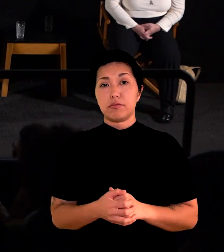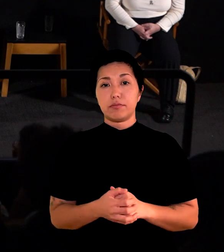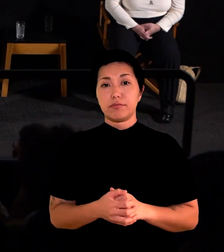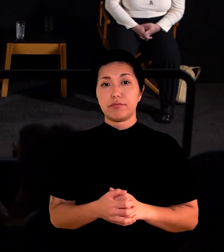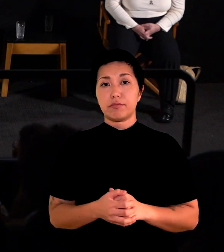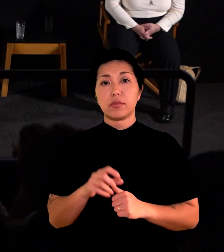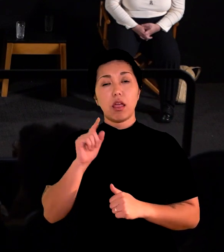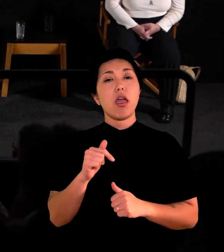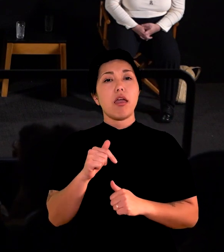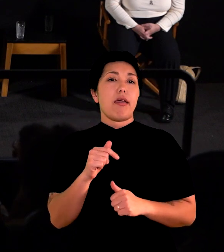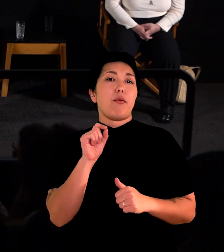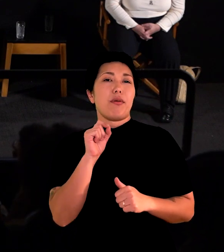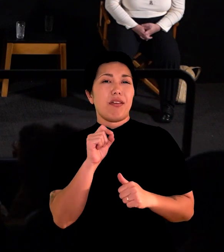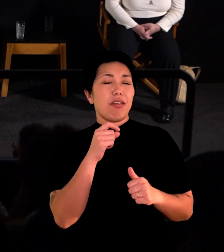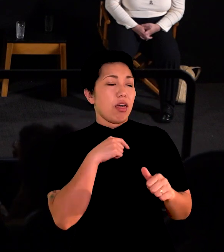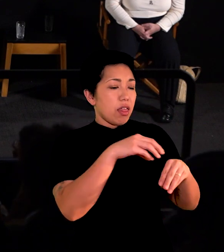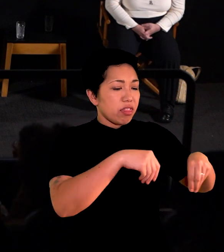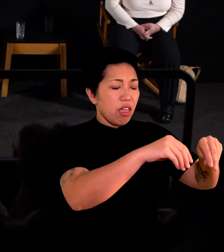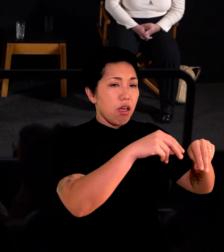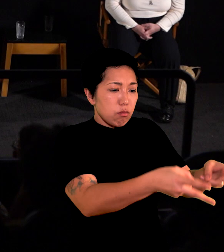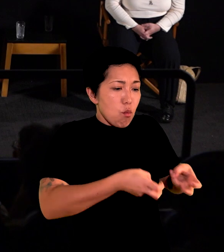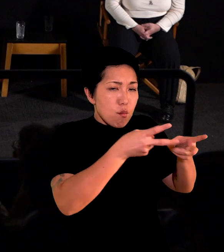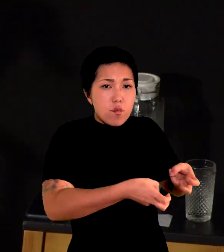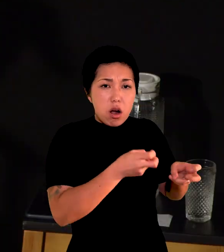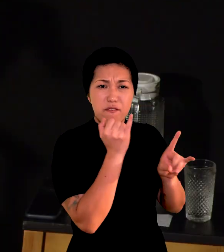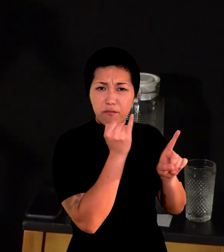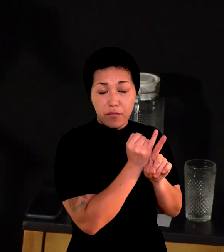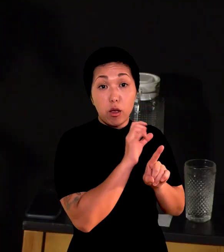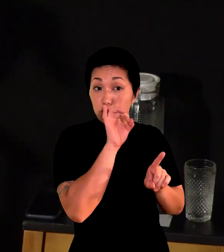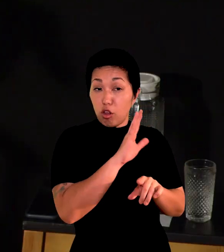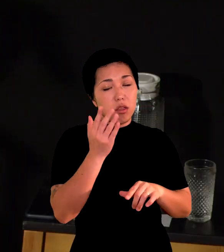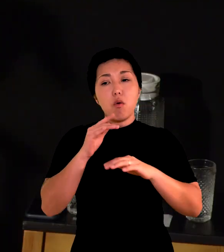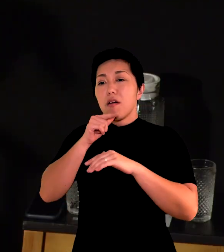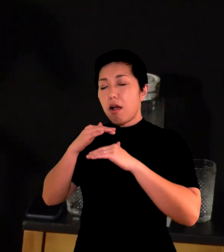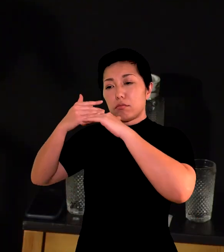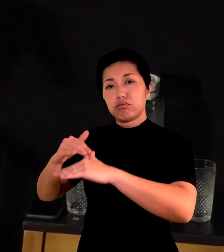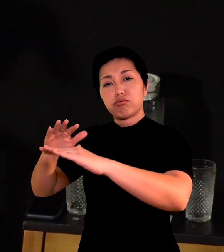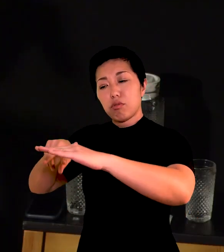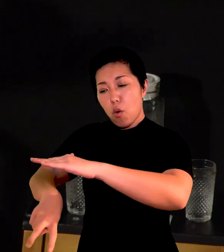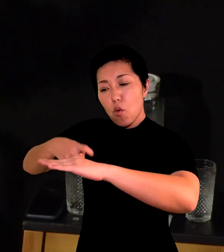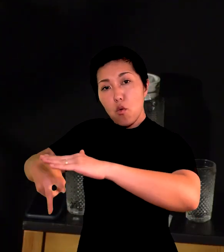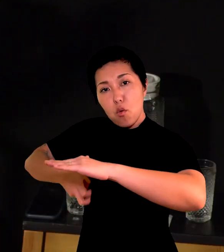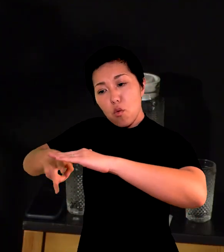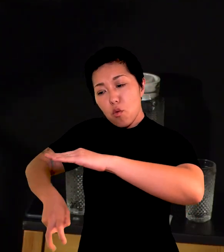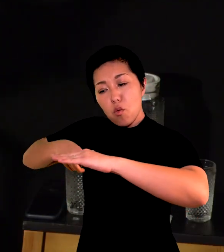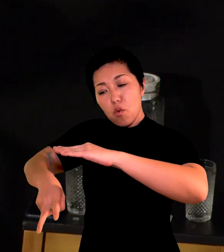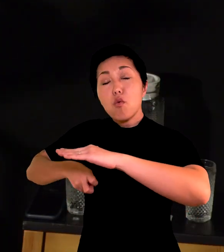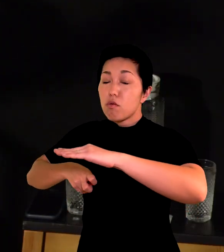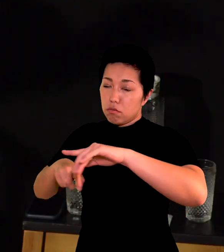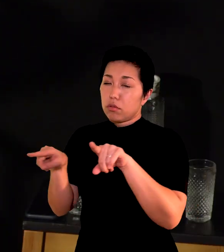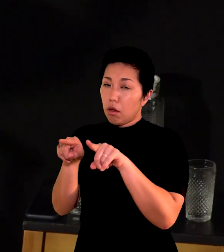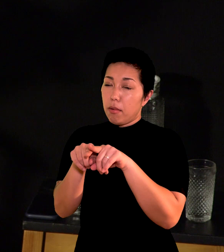Fala disso, tá certo? Que é a nova fronteira, na verdade, da mineração. Então, tem muita coisa